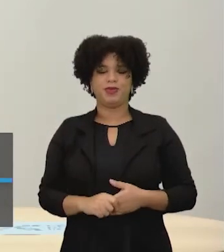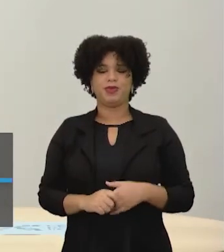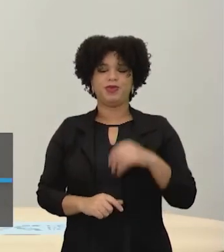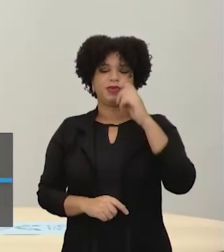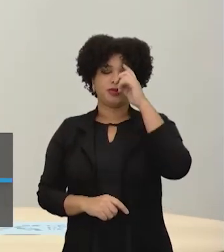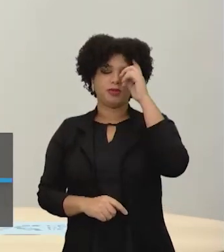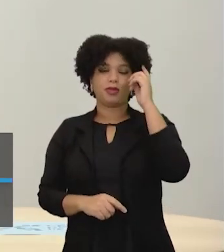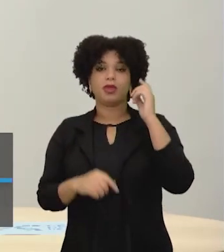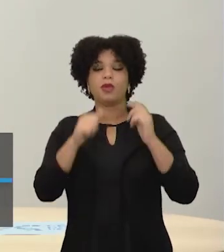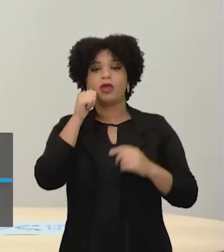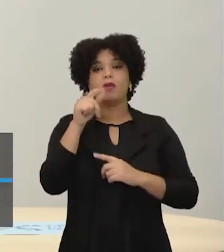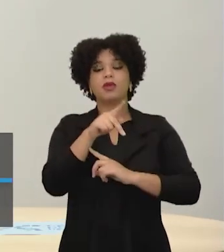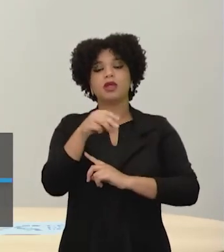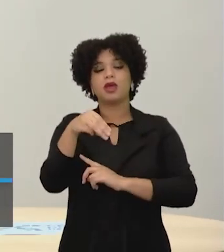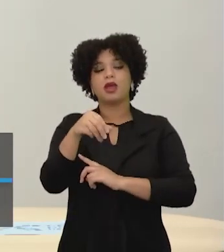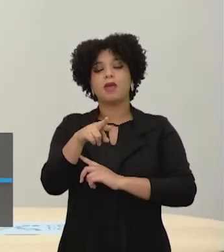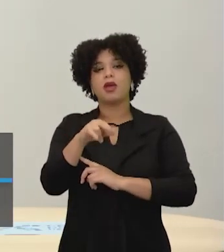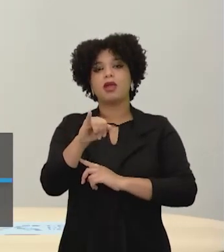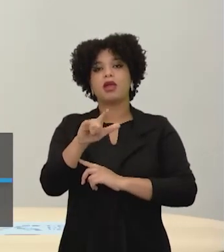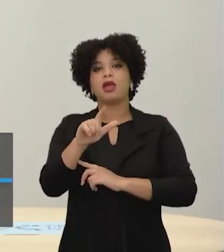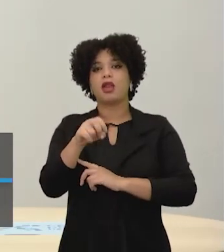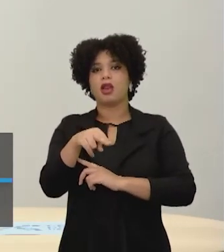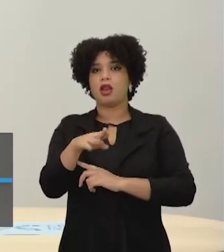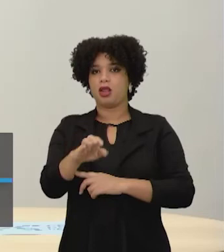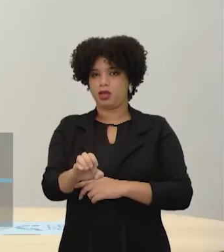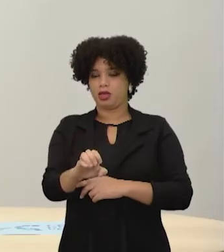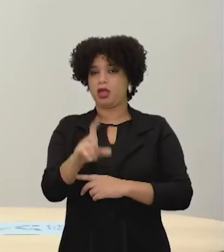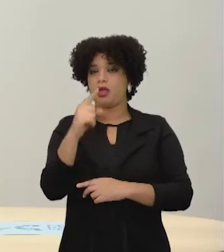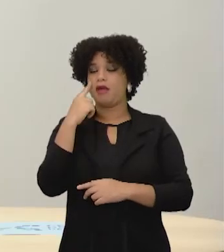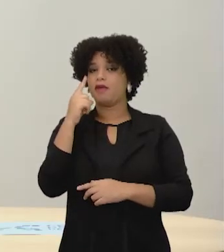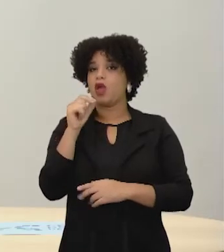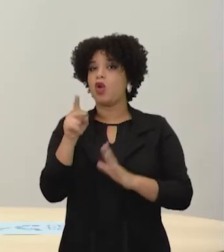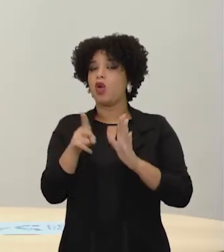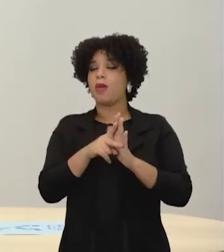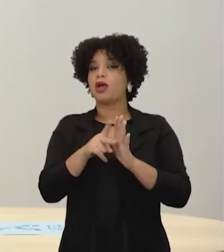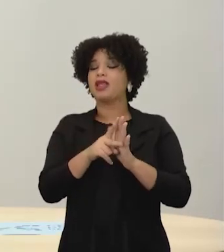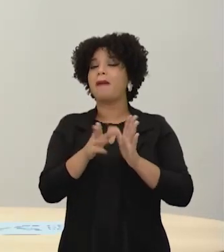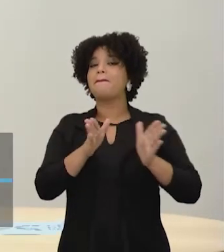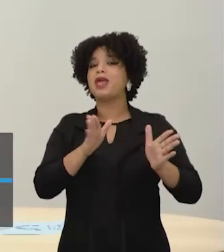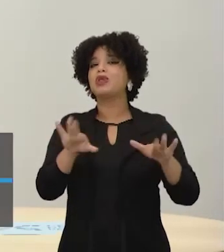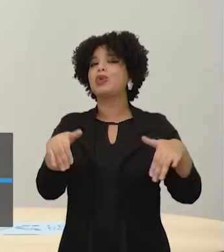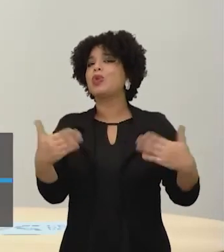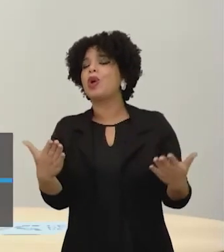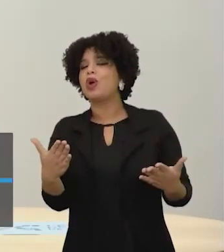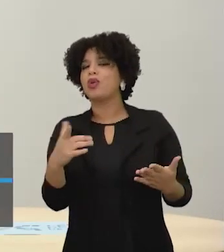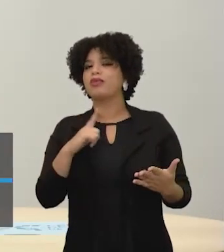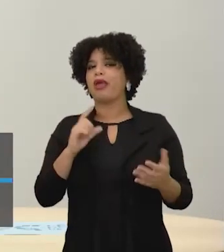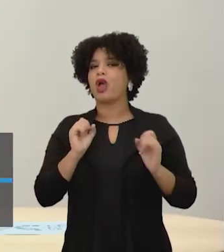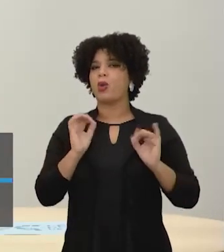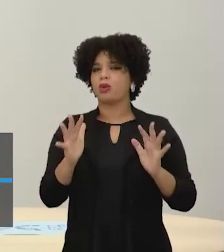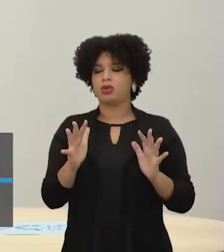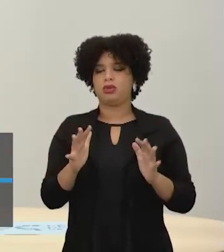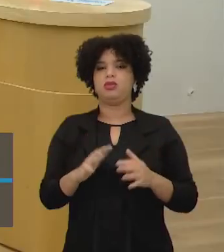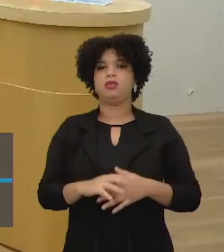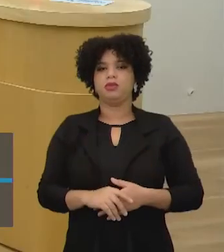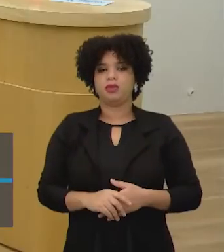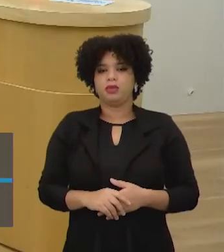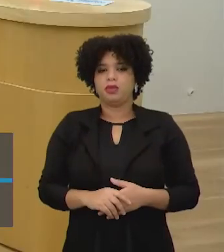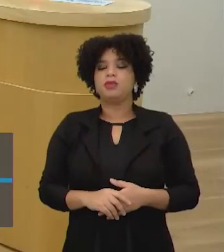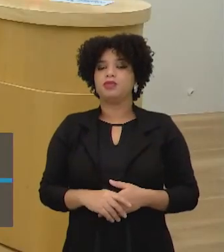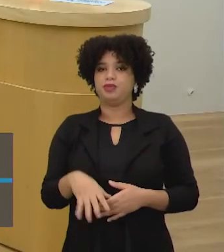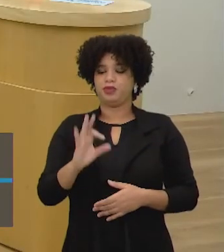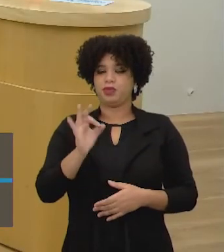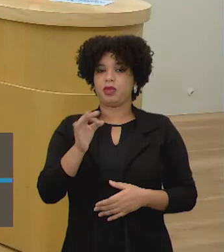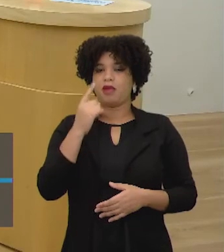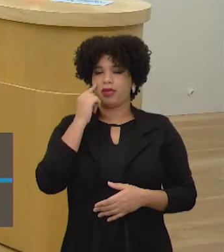mandaram Marilene, a Pro Marilene, coloca o seguinte, da ideia de tempo em que a ação acontece. Tempo em que a ação acontece. Então vamos lá,